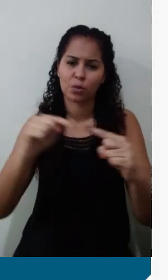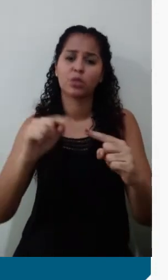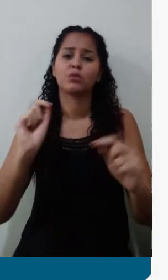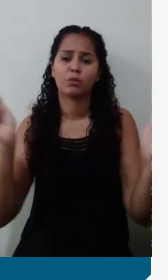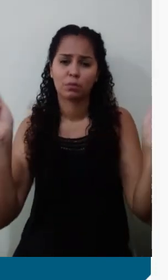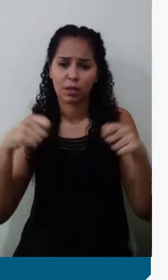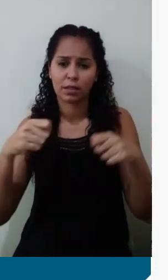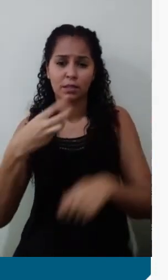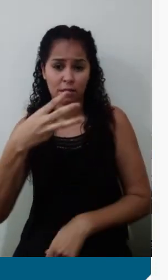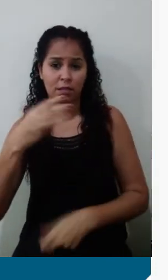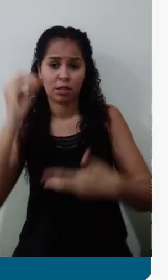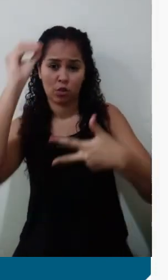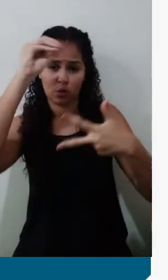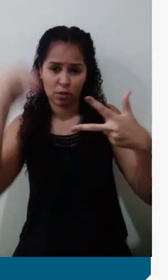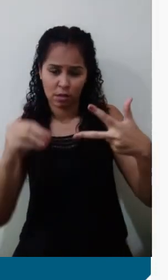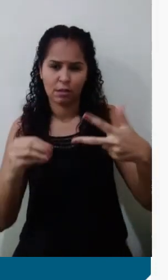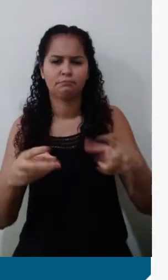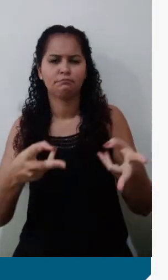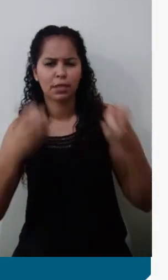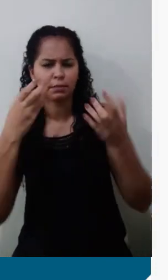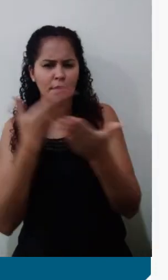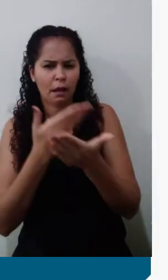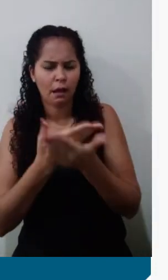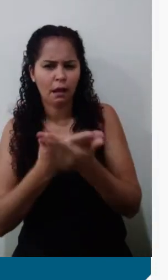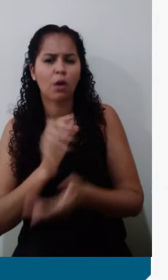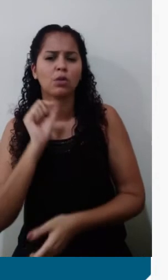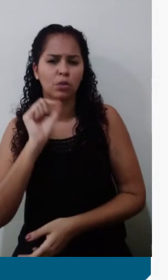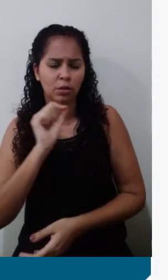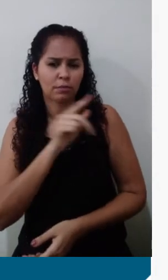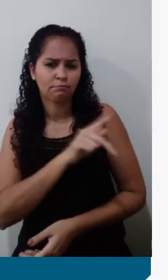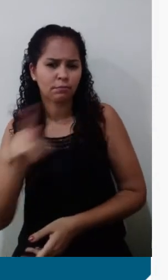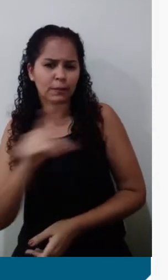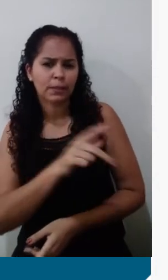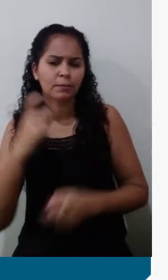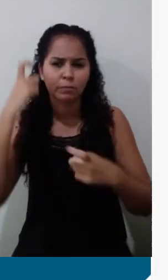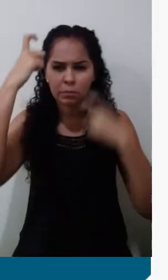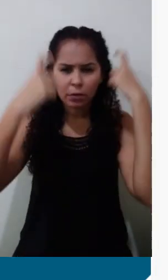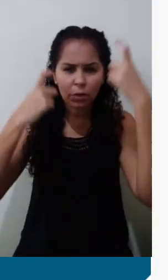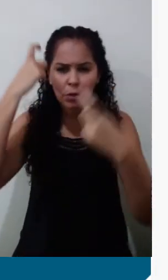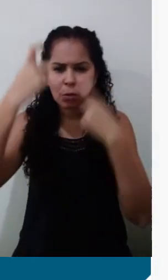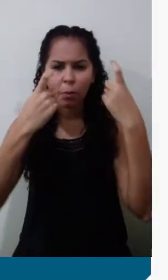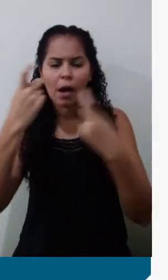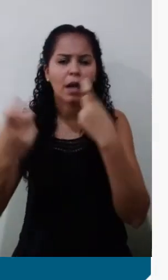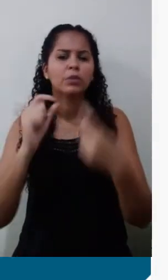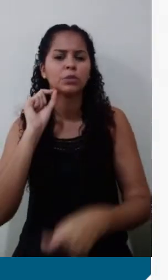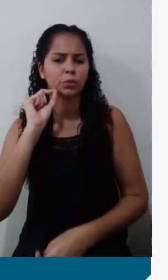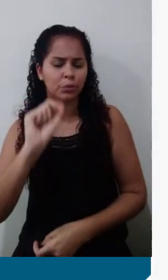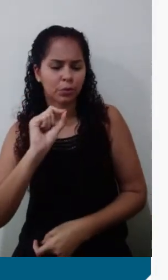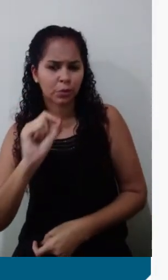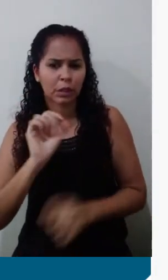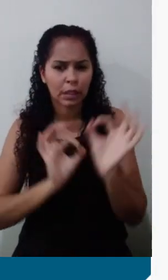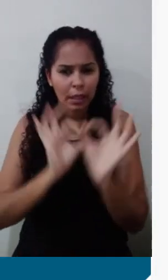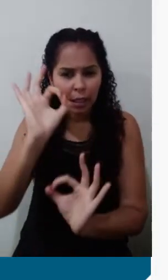a competência 3 do Enem. Vocês têm percebido que nas últimas aulas os mediadores têm se preocupado bastante com